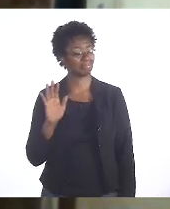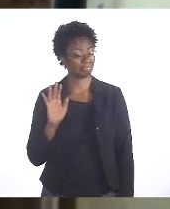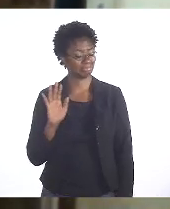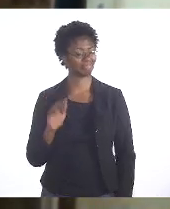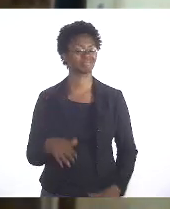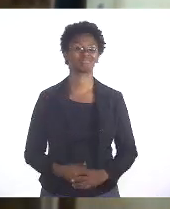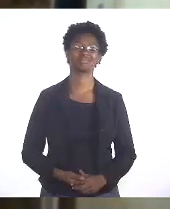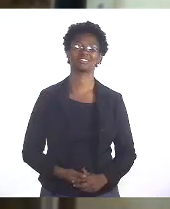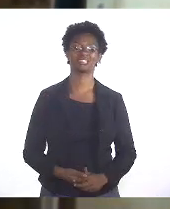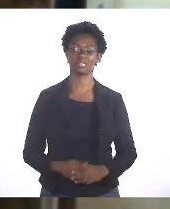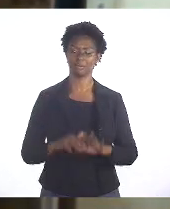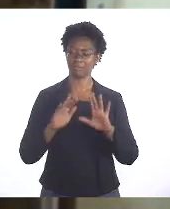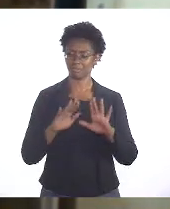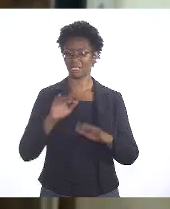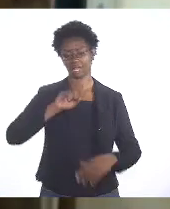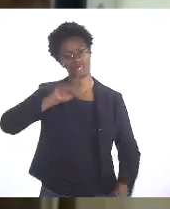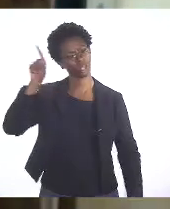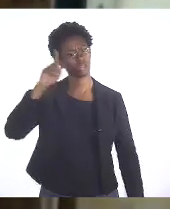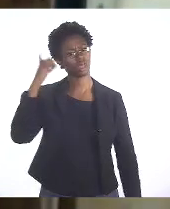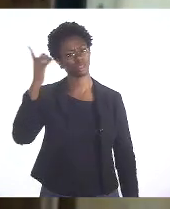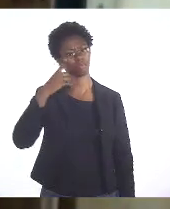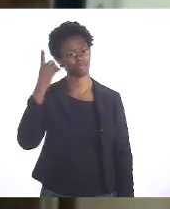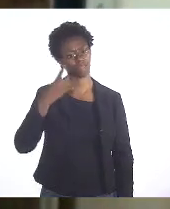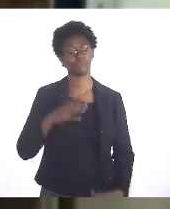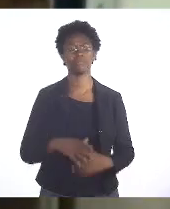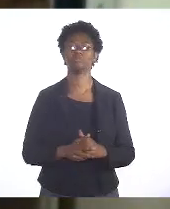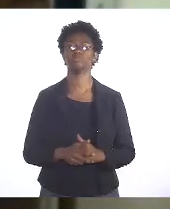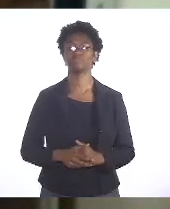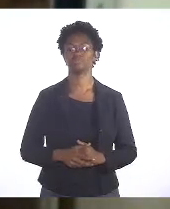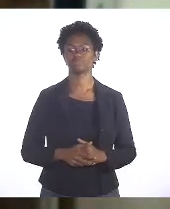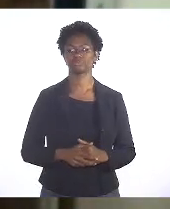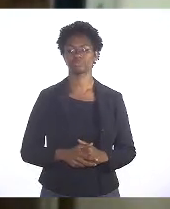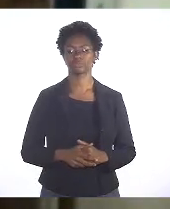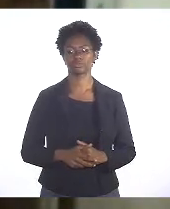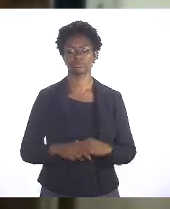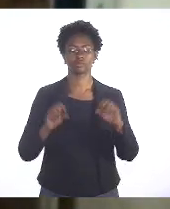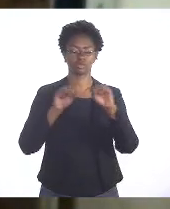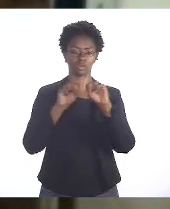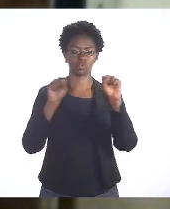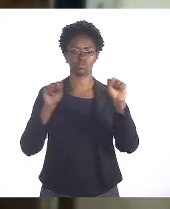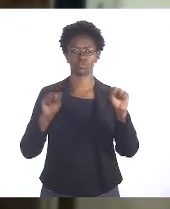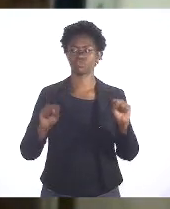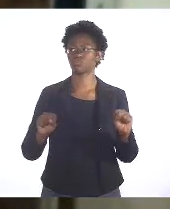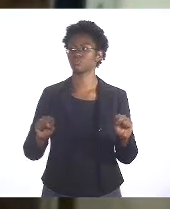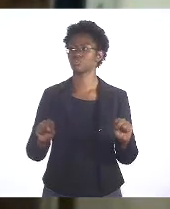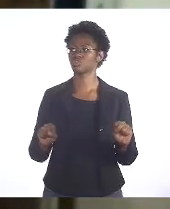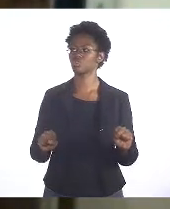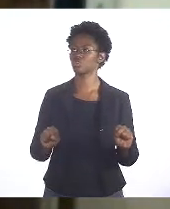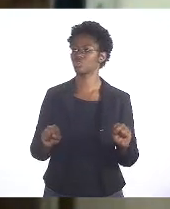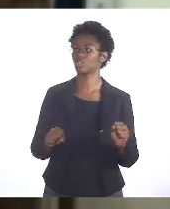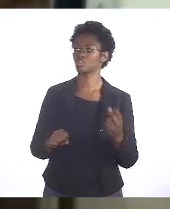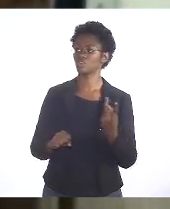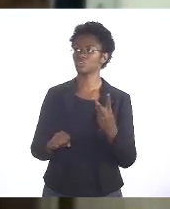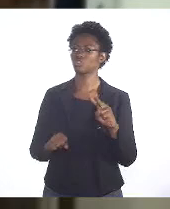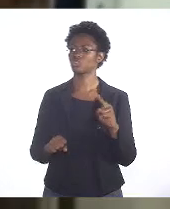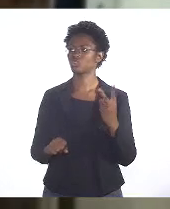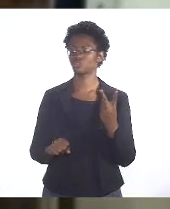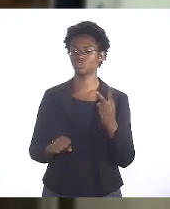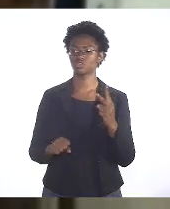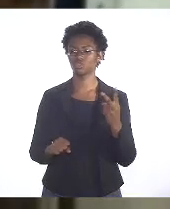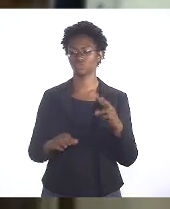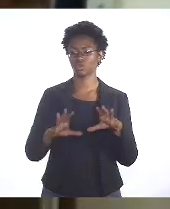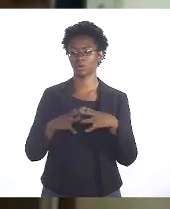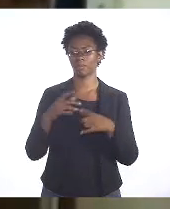E lá, deputada Mônica Francisco, por ser um sistema de bipartidarismo,